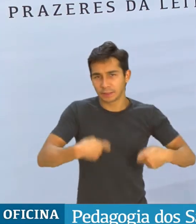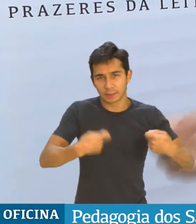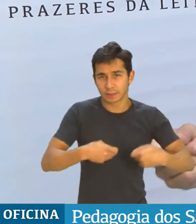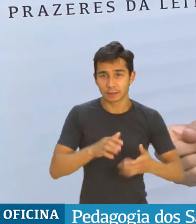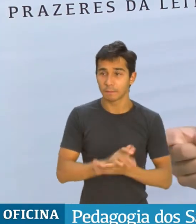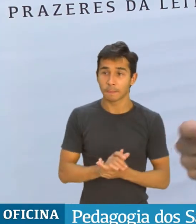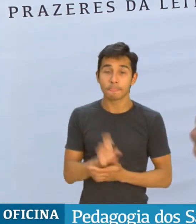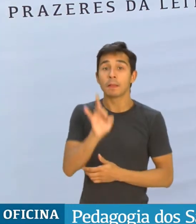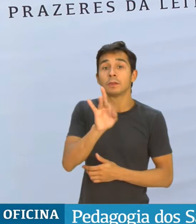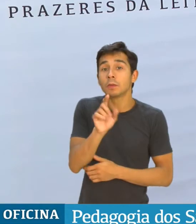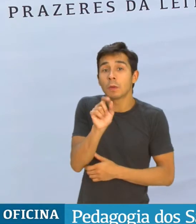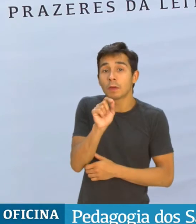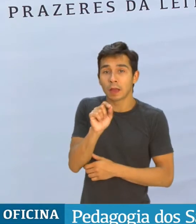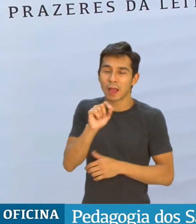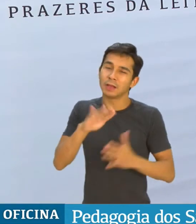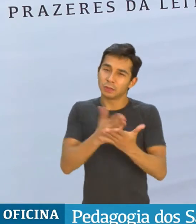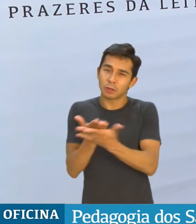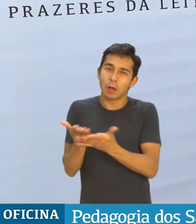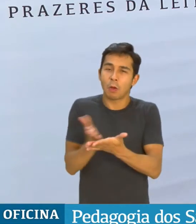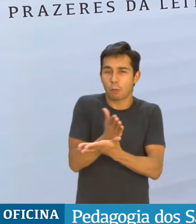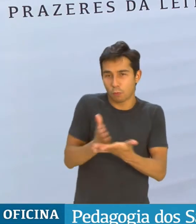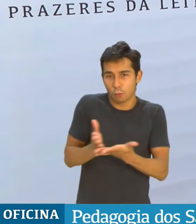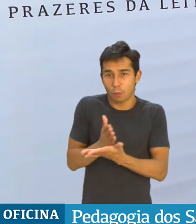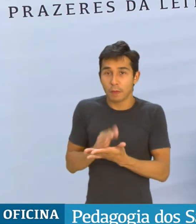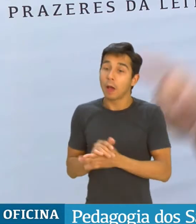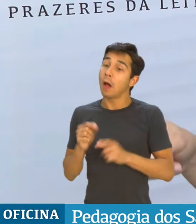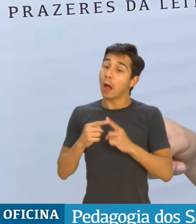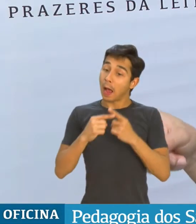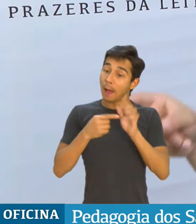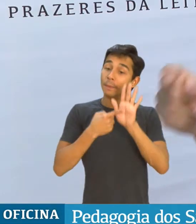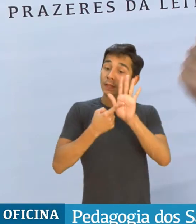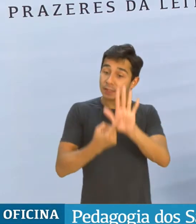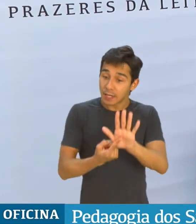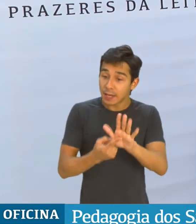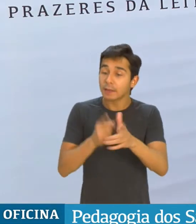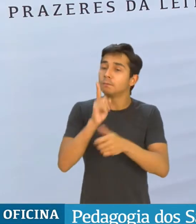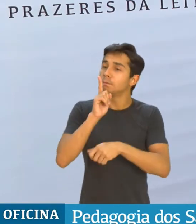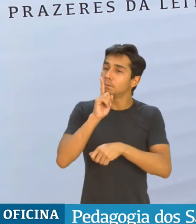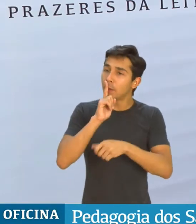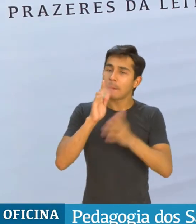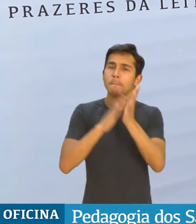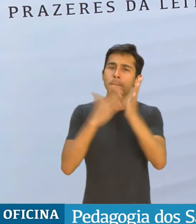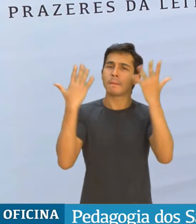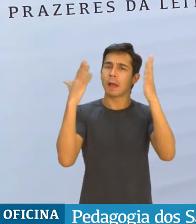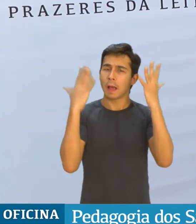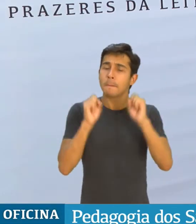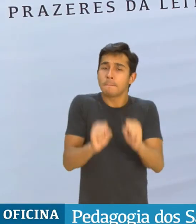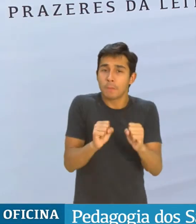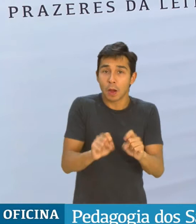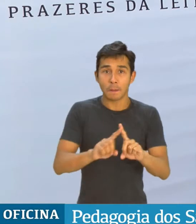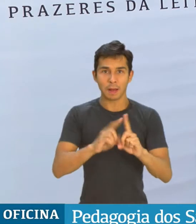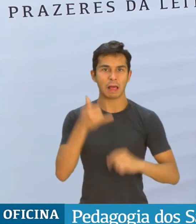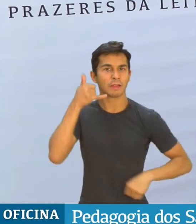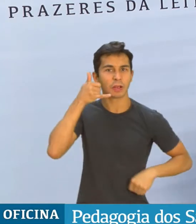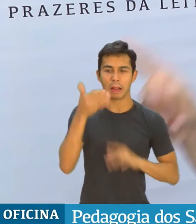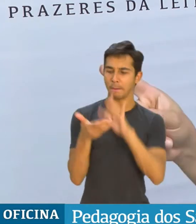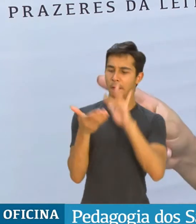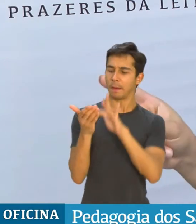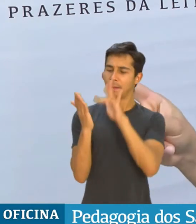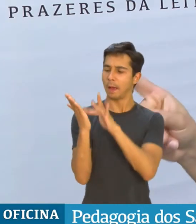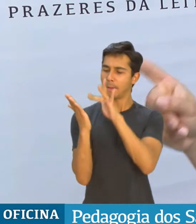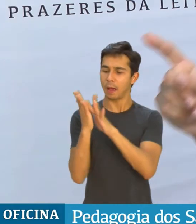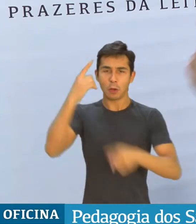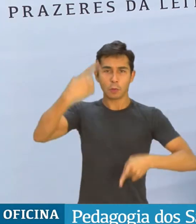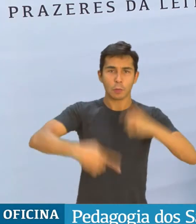pode aplaudir, mas não quero celular, não quero fone no ouvido, não quero que tira foto, não quero que mexe